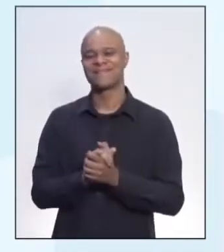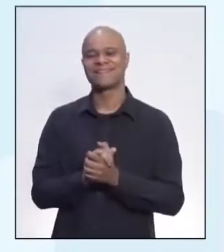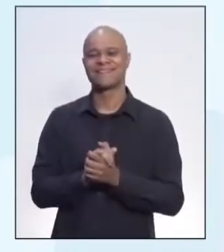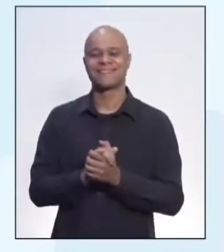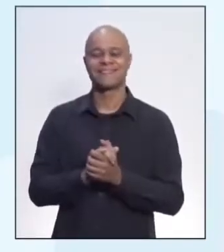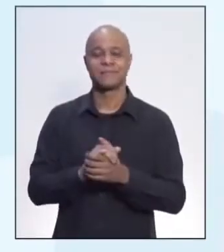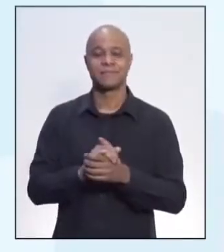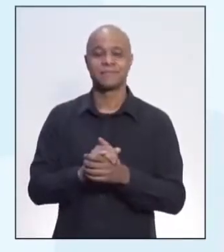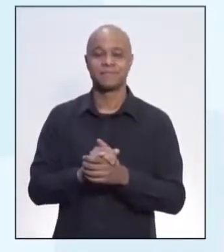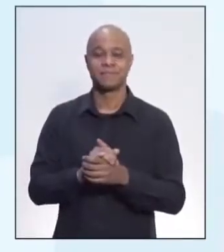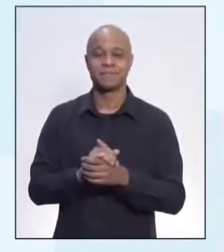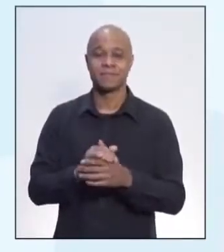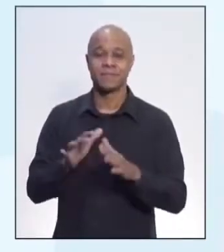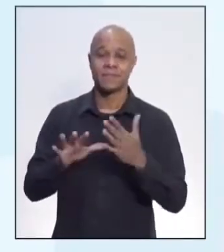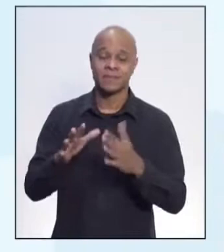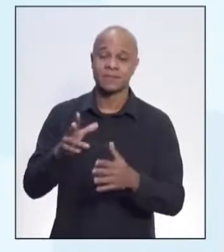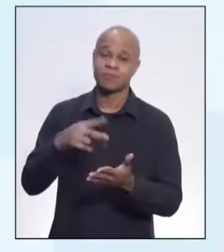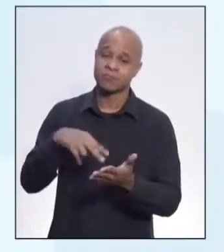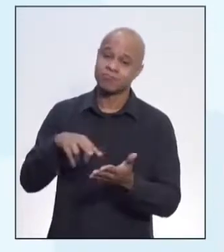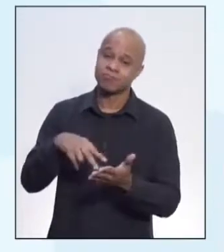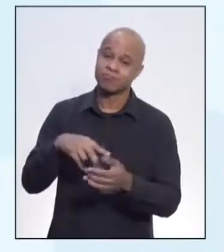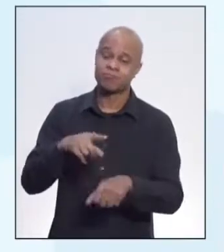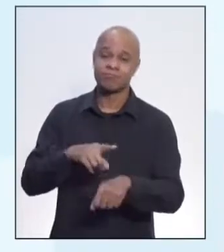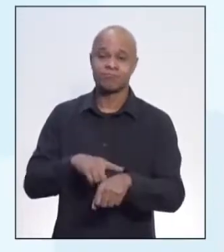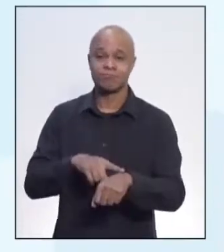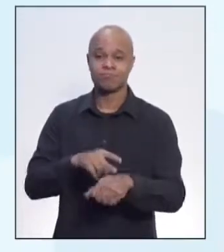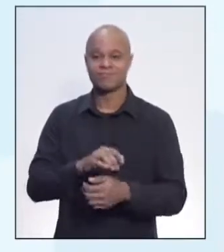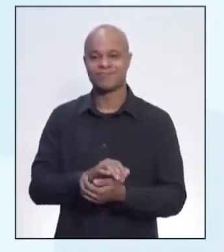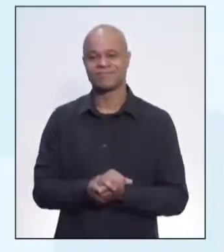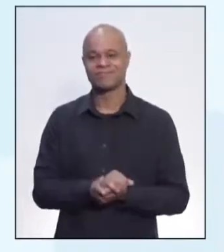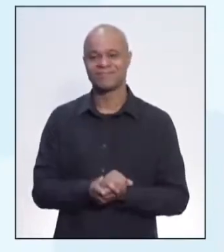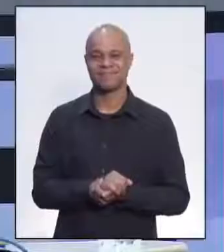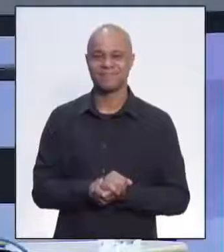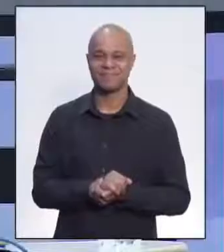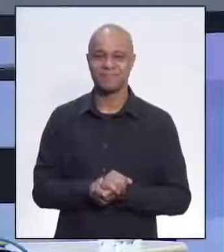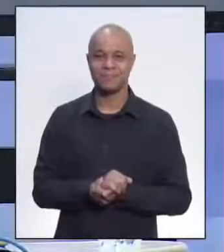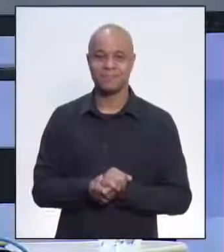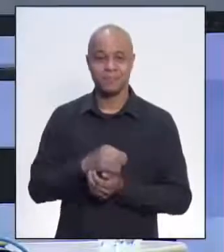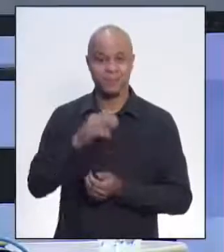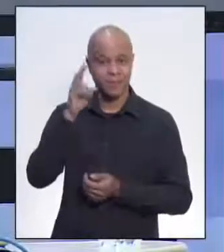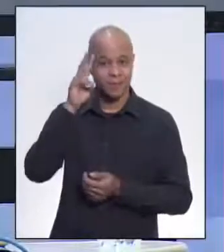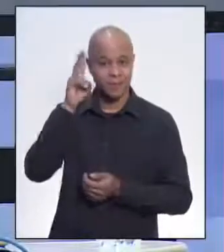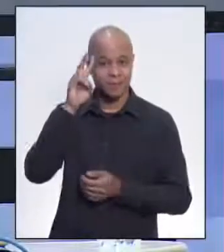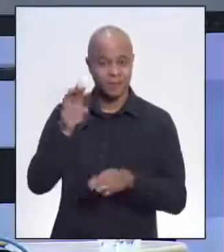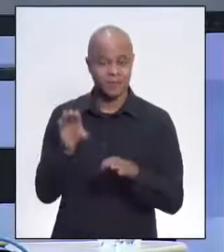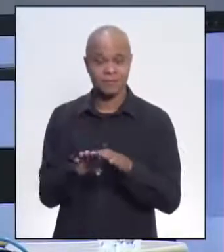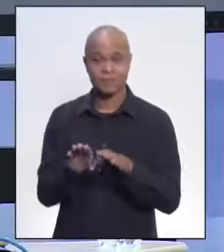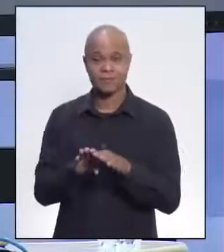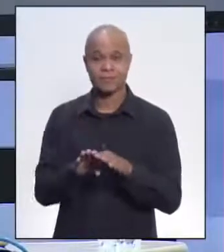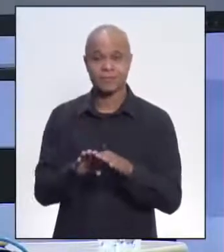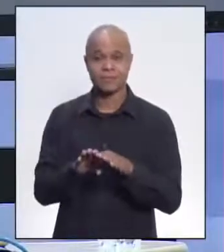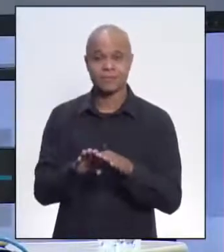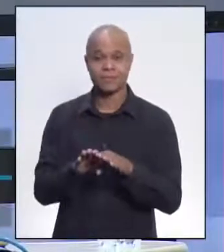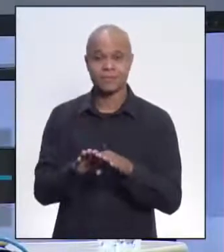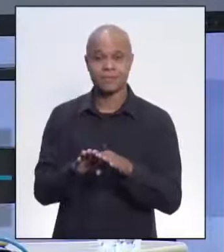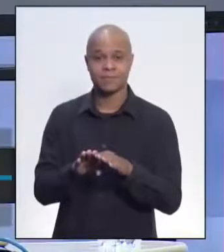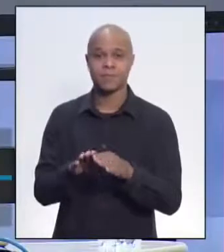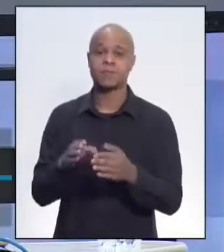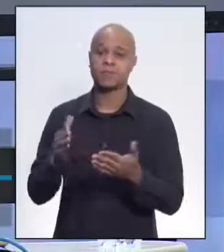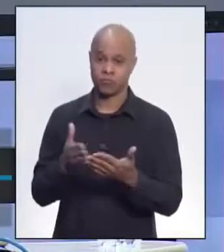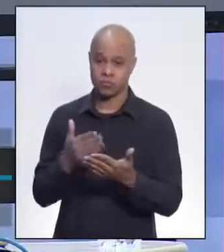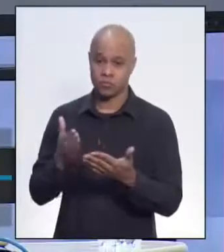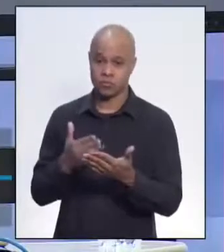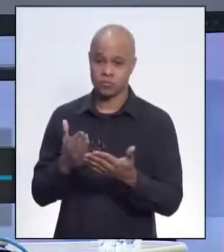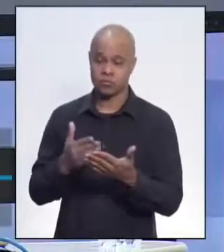moderado, só lento, tá certo? Então, pessoal, só lembrando que essa aula é um recorte do caderno do aluno e